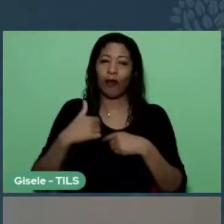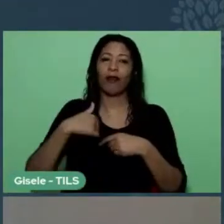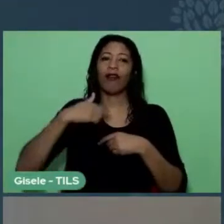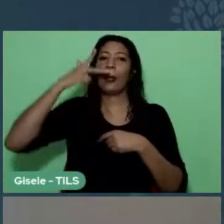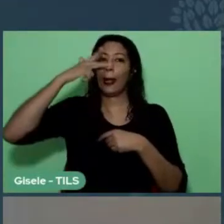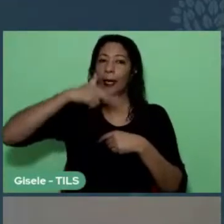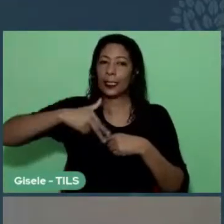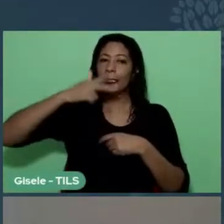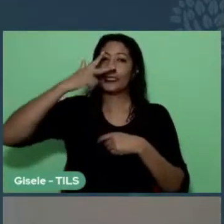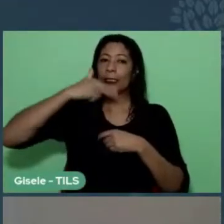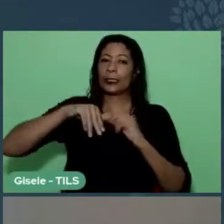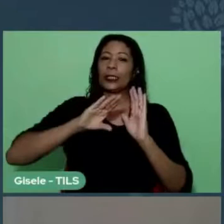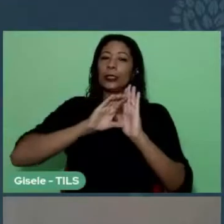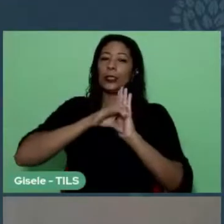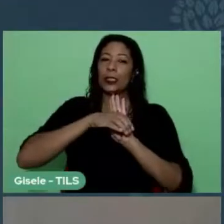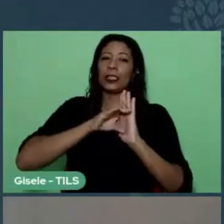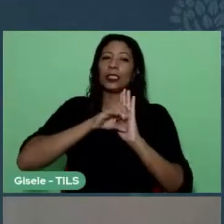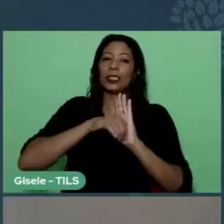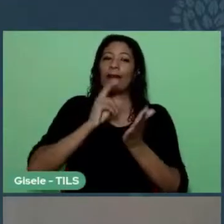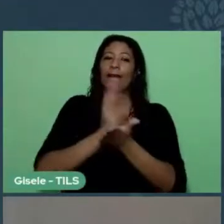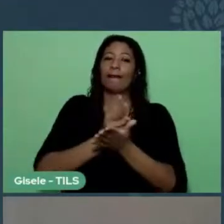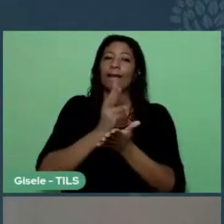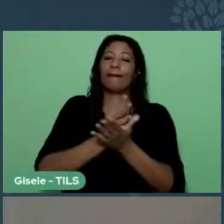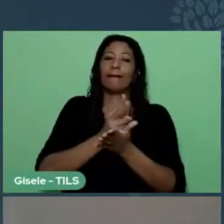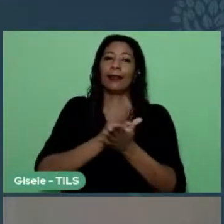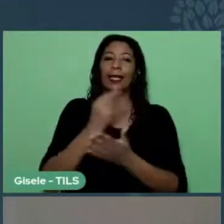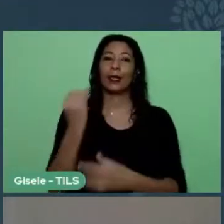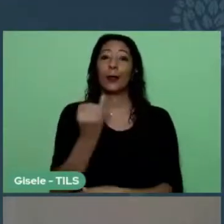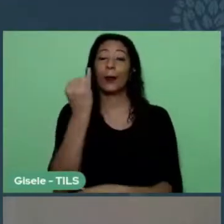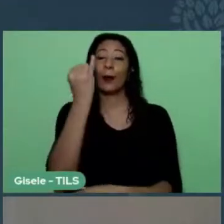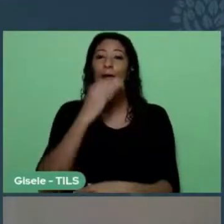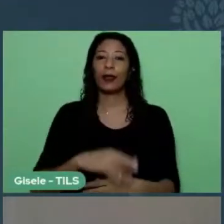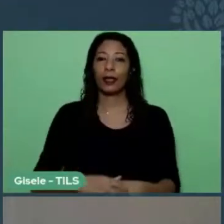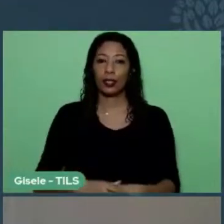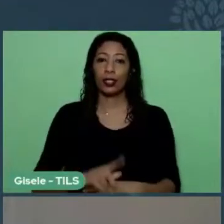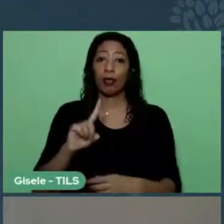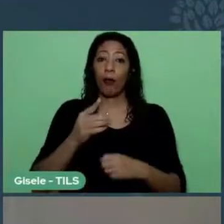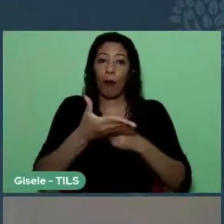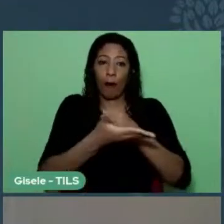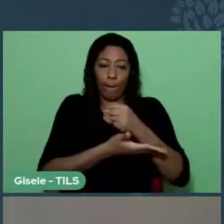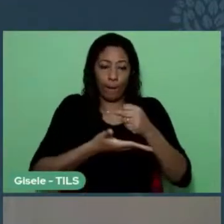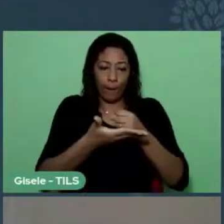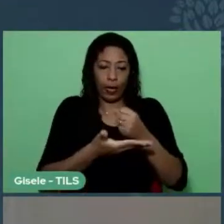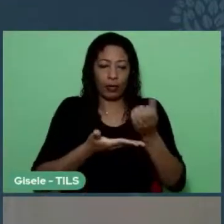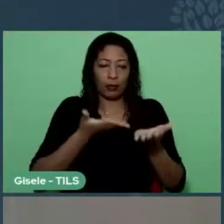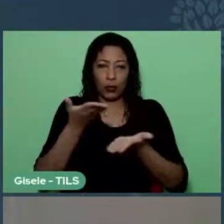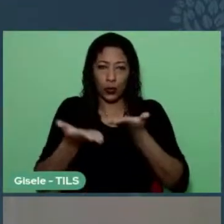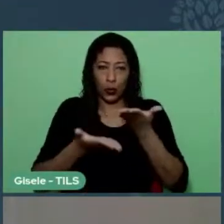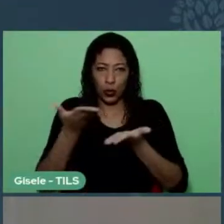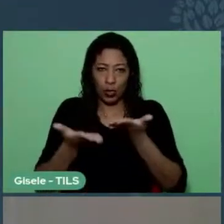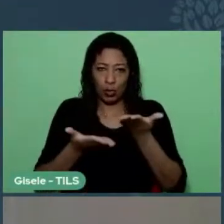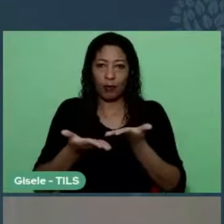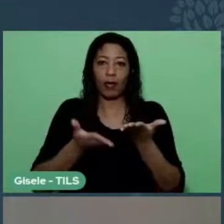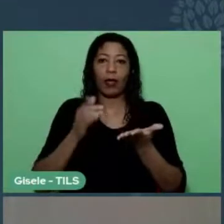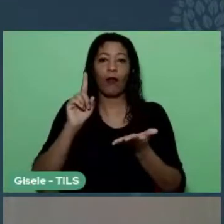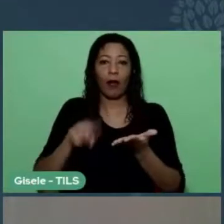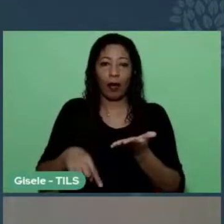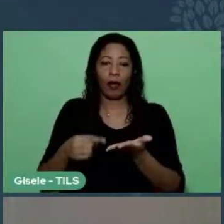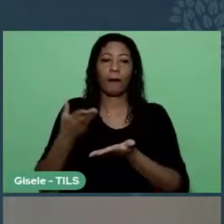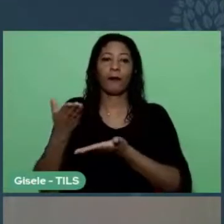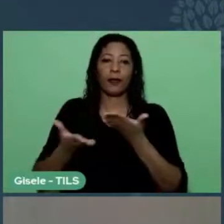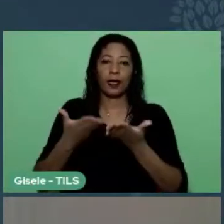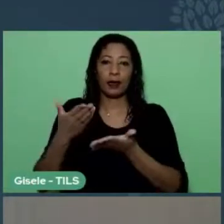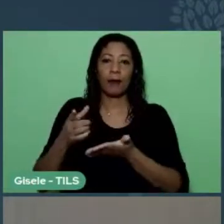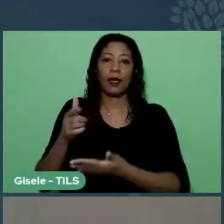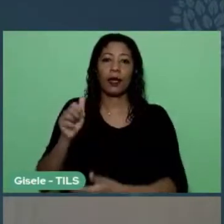nesse conceito, que é o conceito mais importante da apresentação, de que a base do tratamento da asma é a terapia anti-inflamatória,